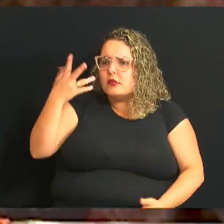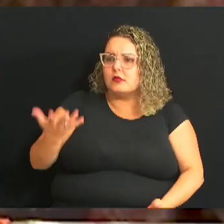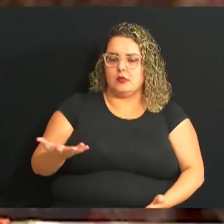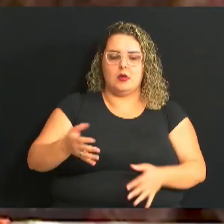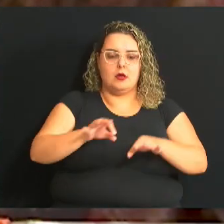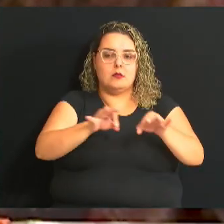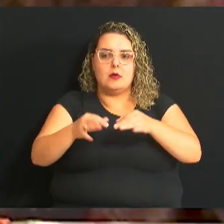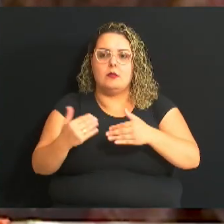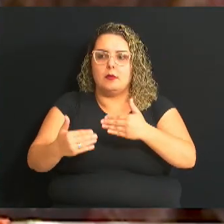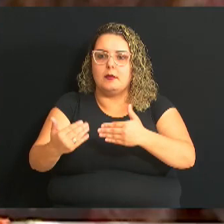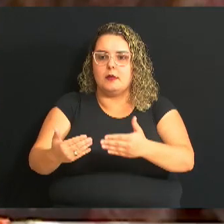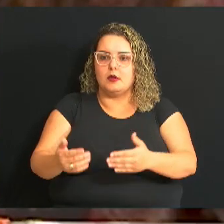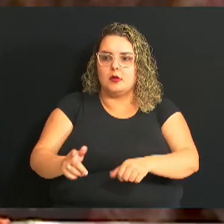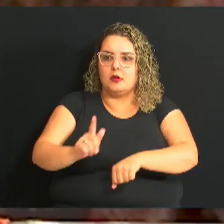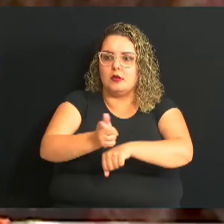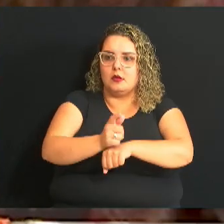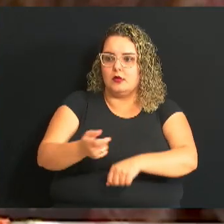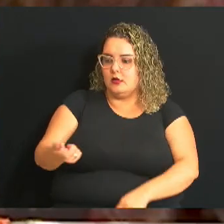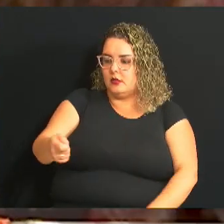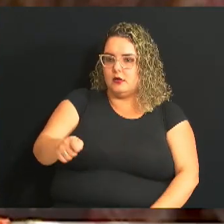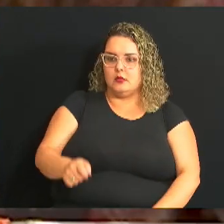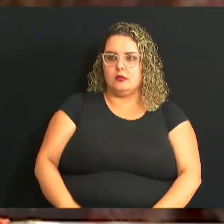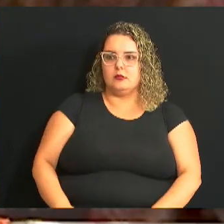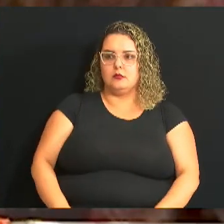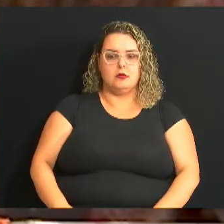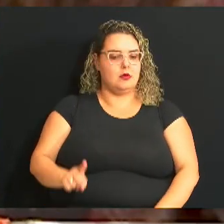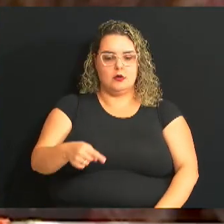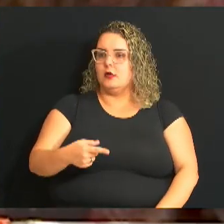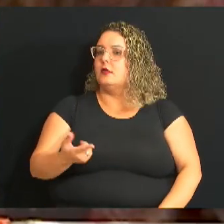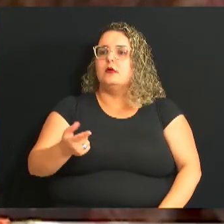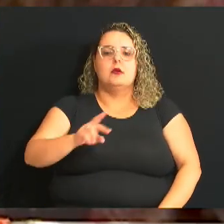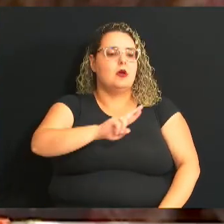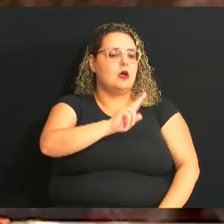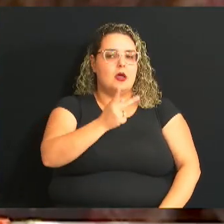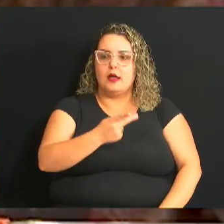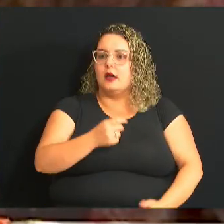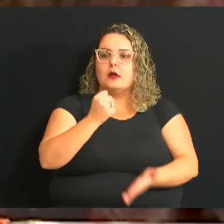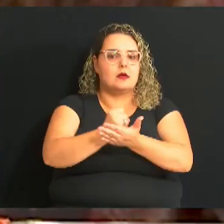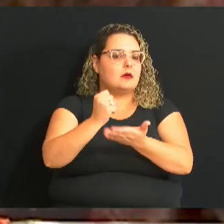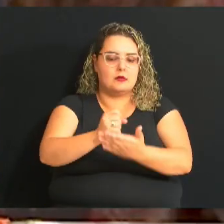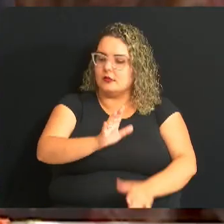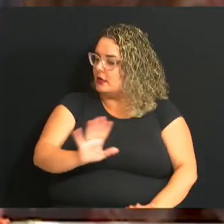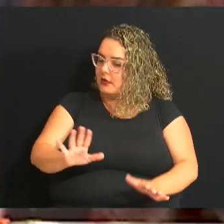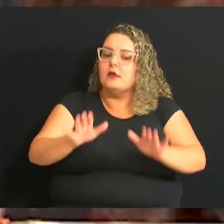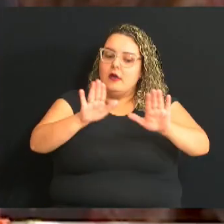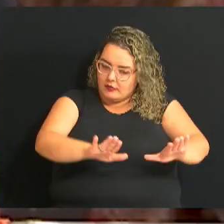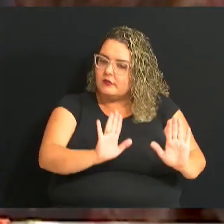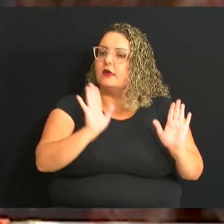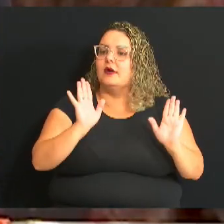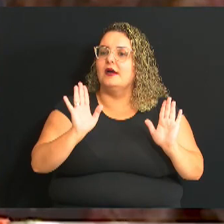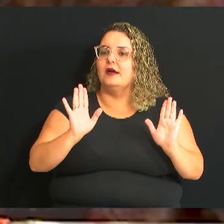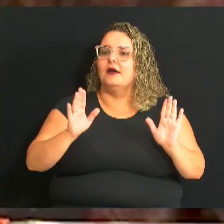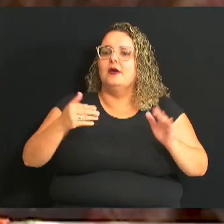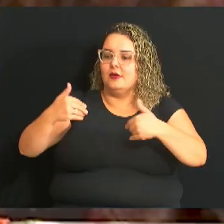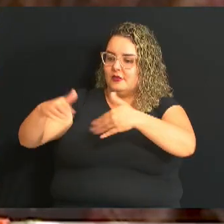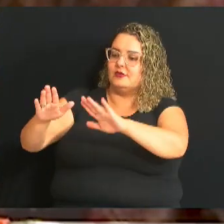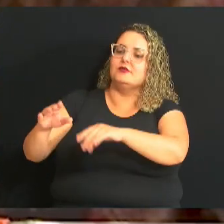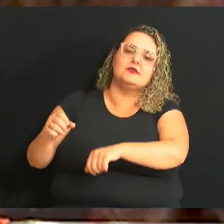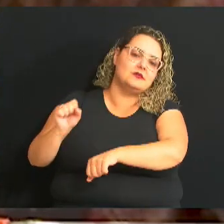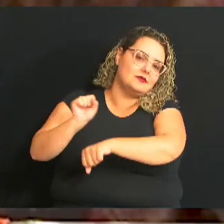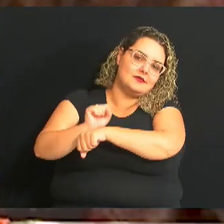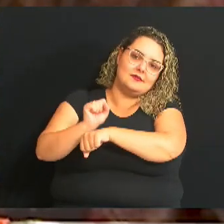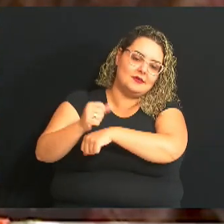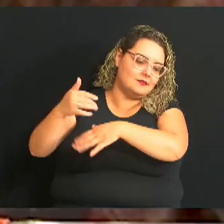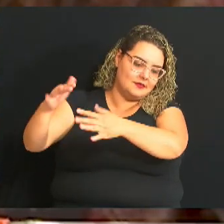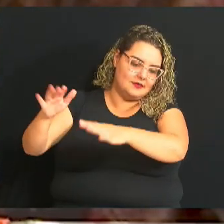O gerente levantou, trancou a porta, você não sai daqui não, você vai para o RH, você sai contratado daqui. E dispensou os outros que estavam esperando. Né? Então